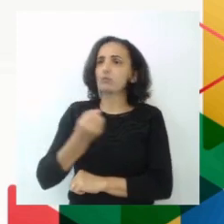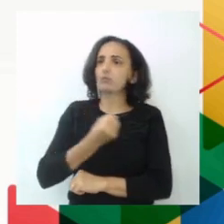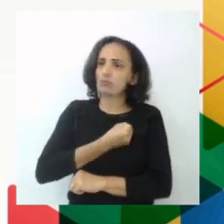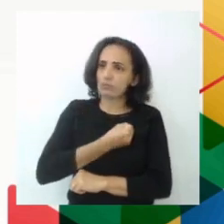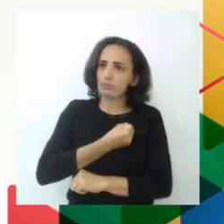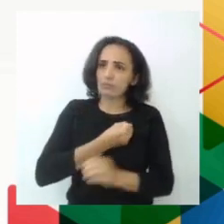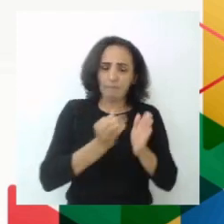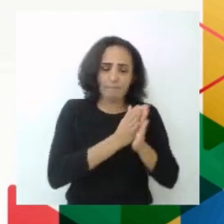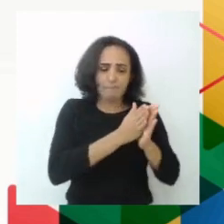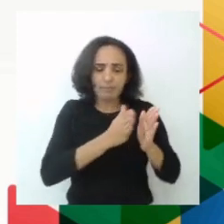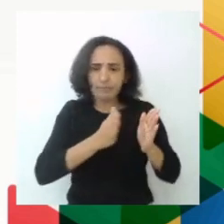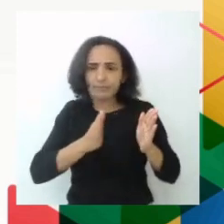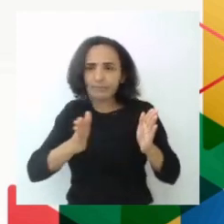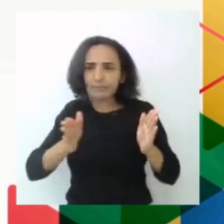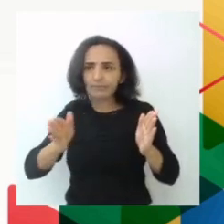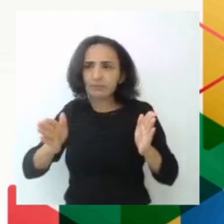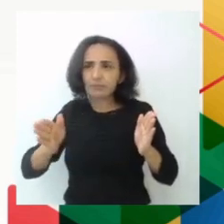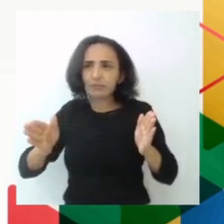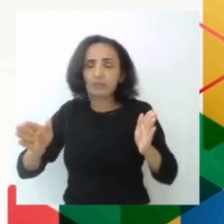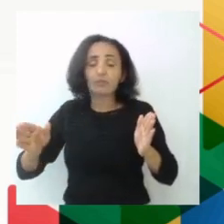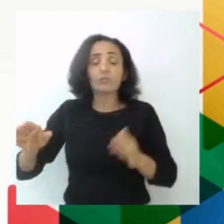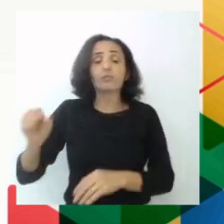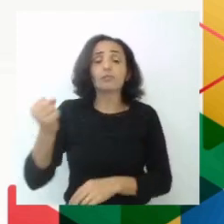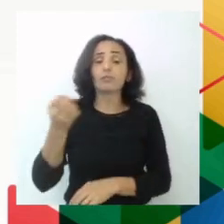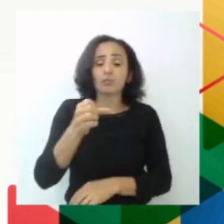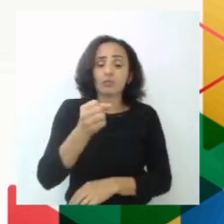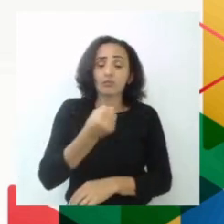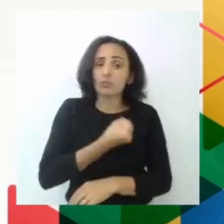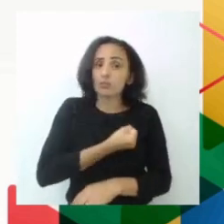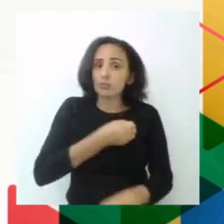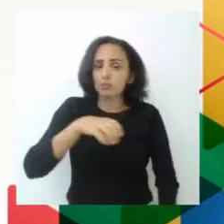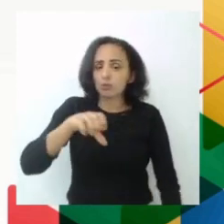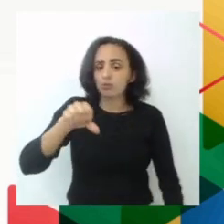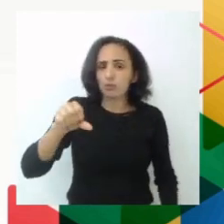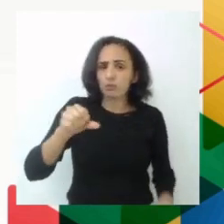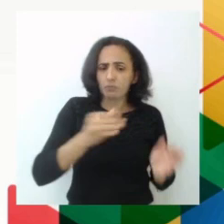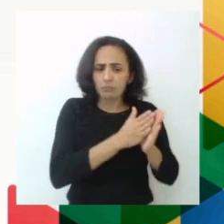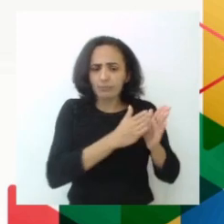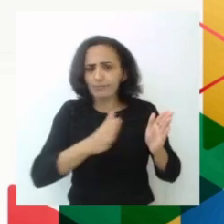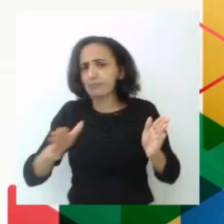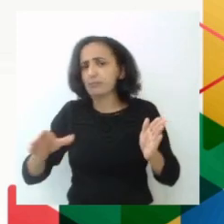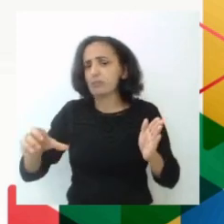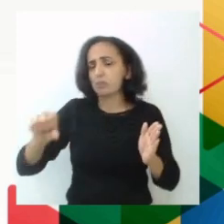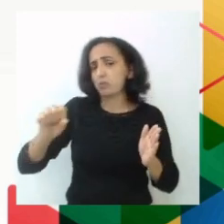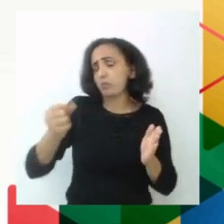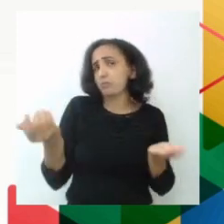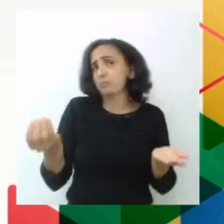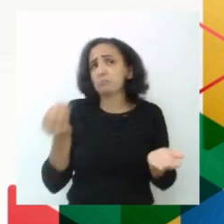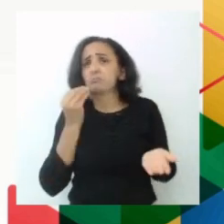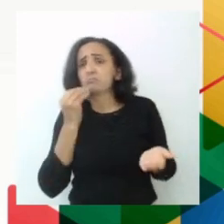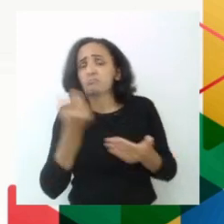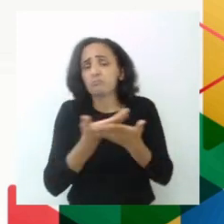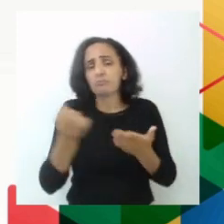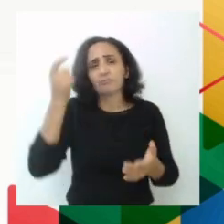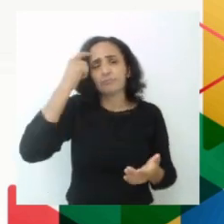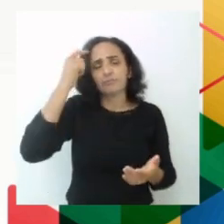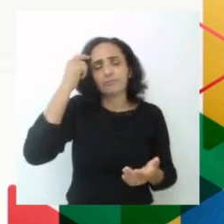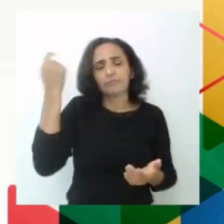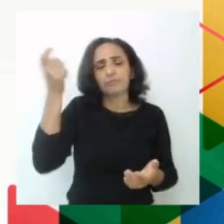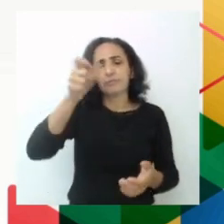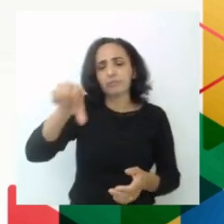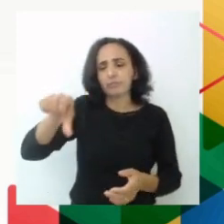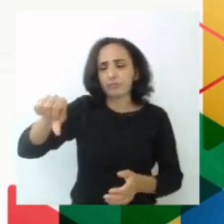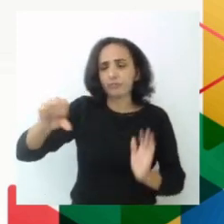Então, de 1 até 9 são 9 elementos. Vamos pensar que esses elementos são pessoas. E